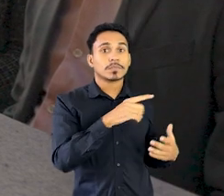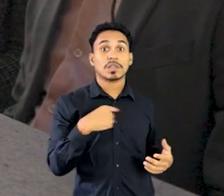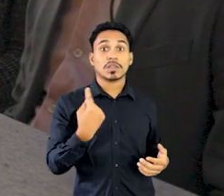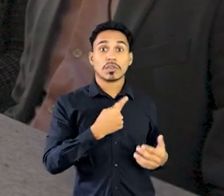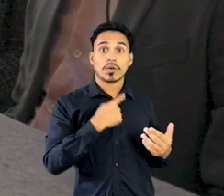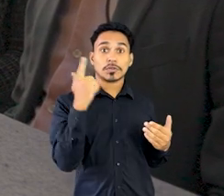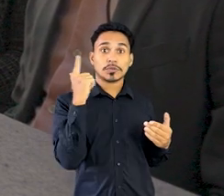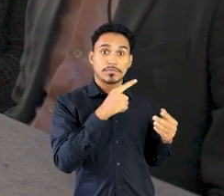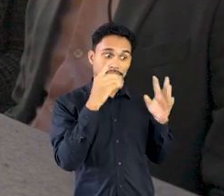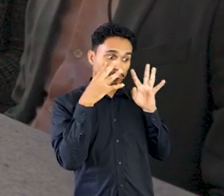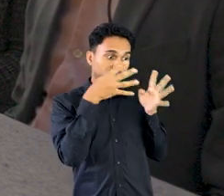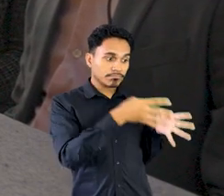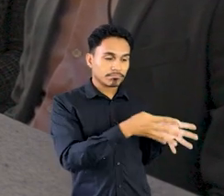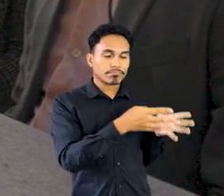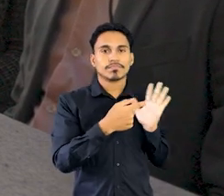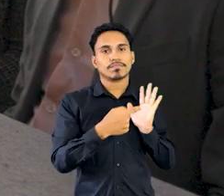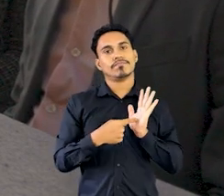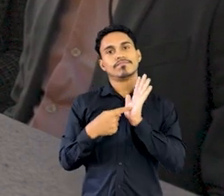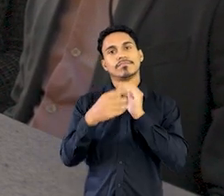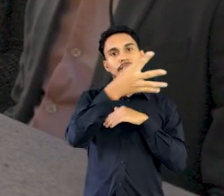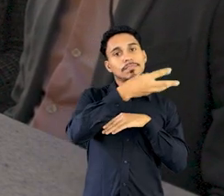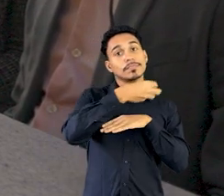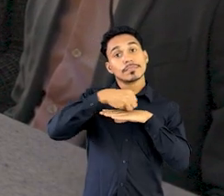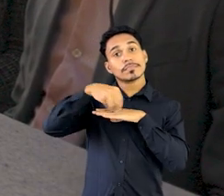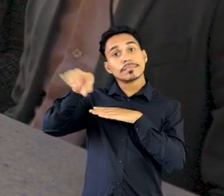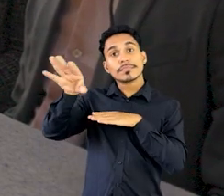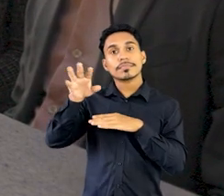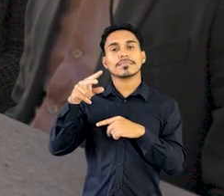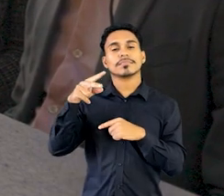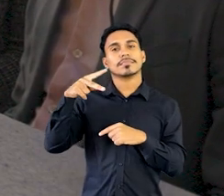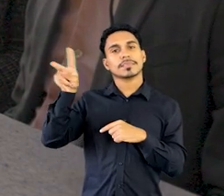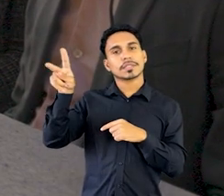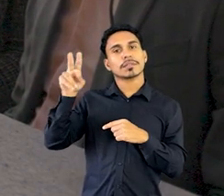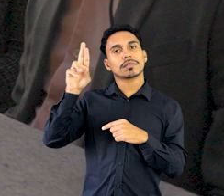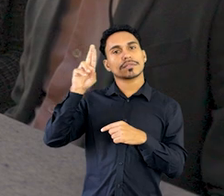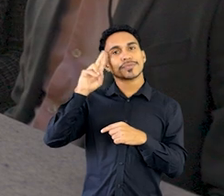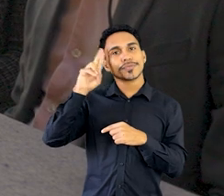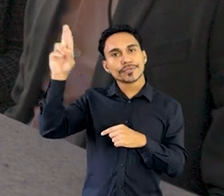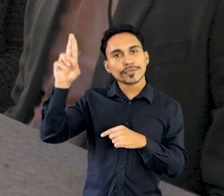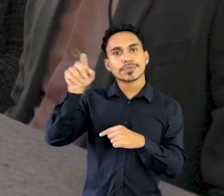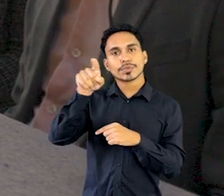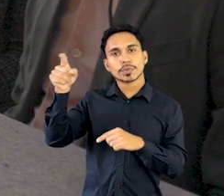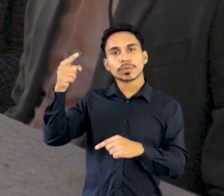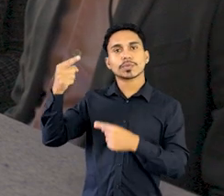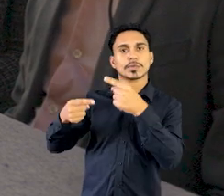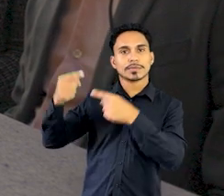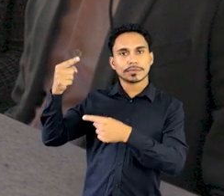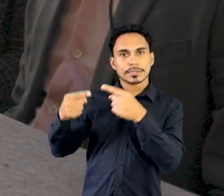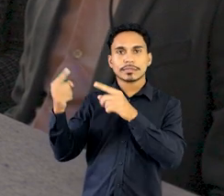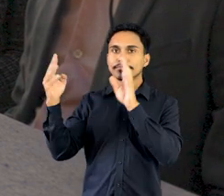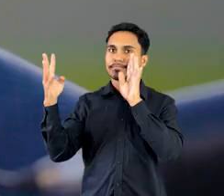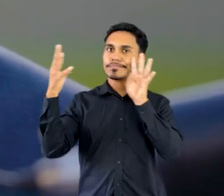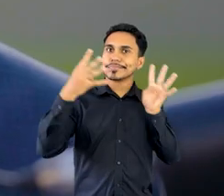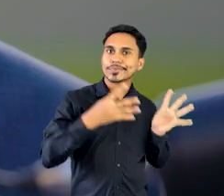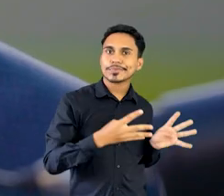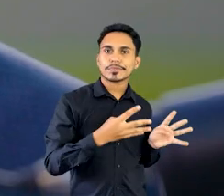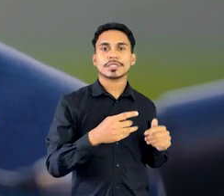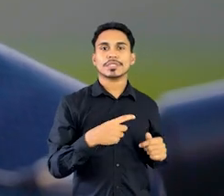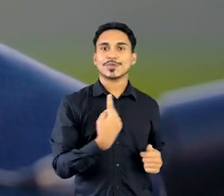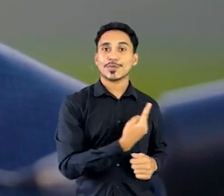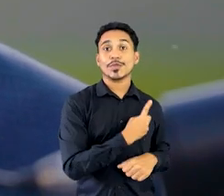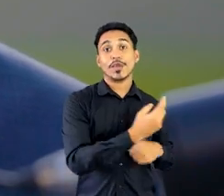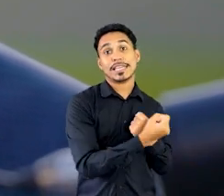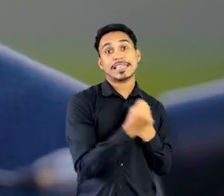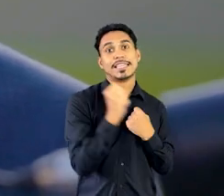nós enquanto conif possamos de fato apresentar isso para para para o as autoridades constituídas enfim e